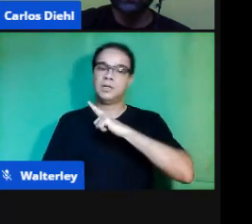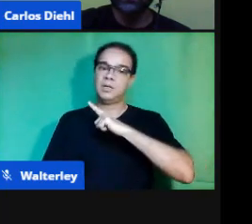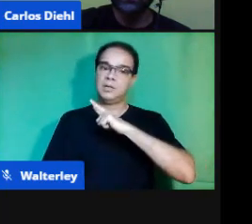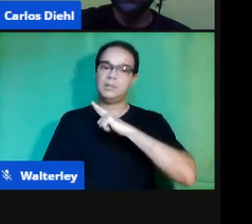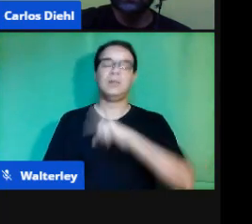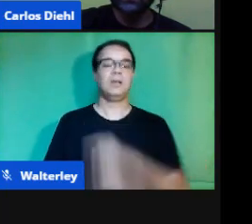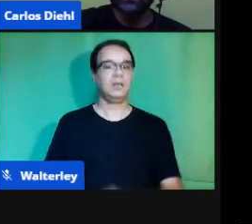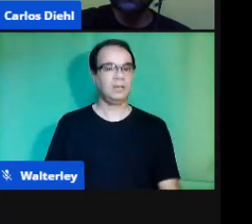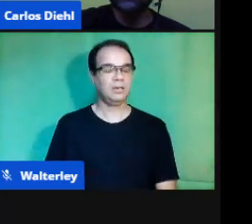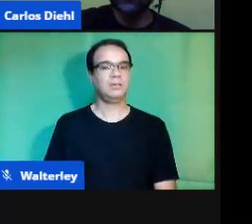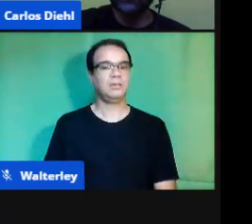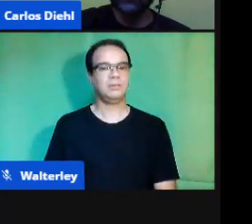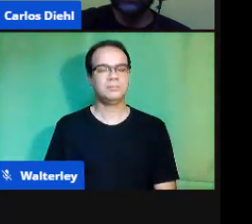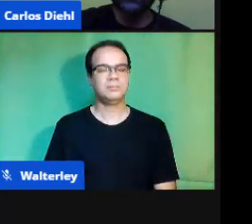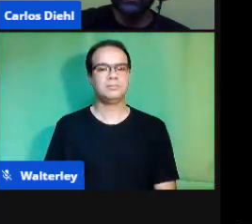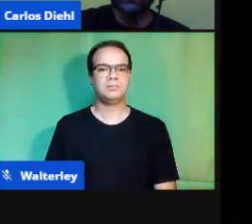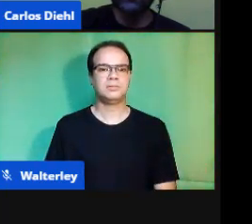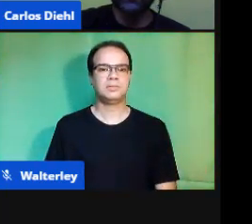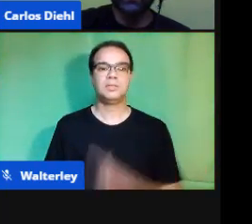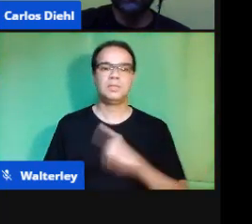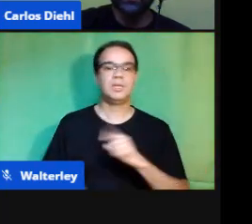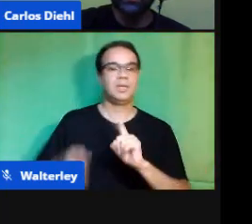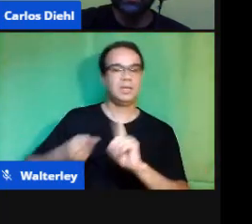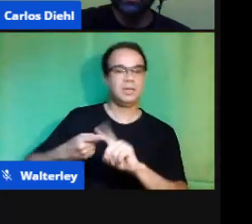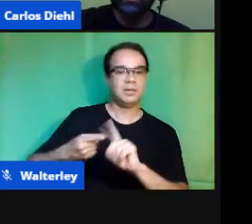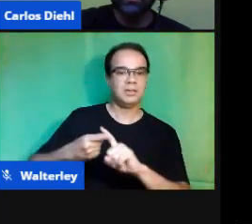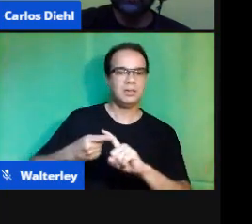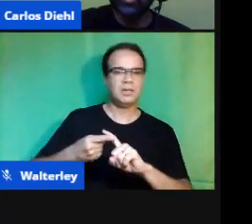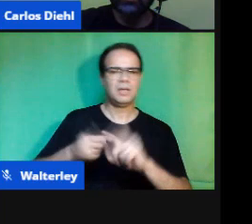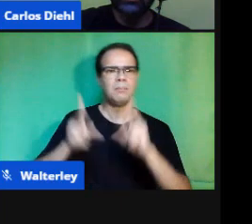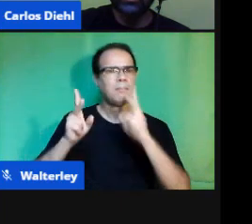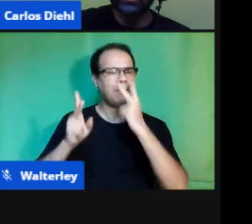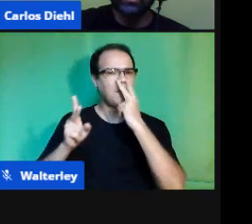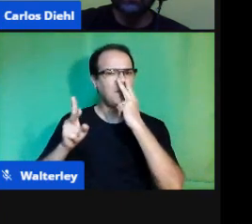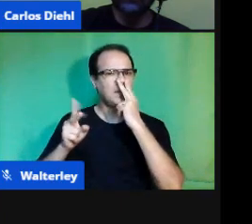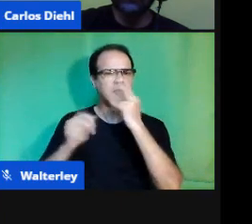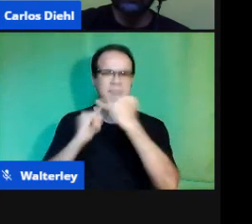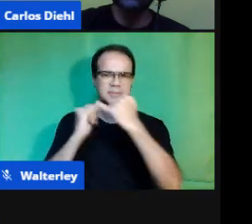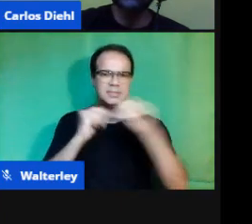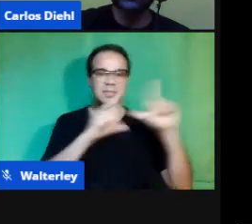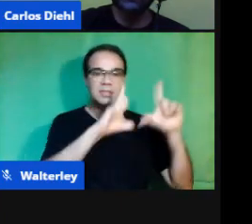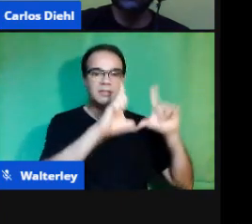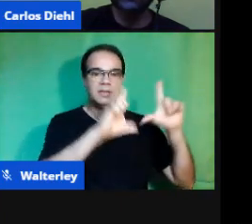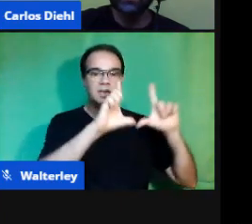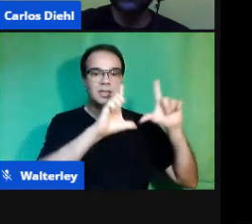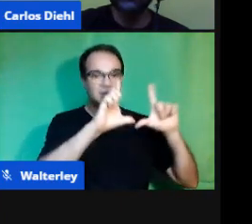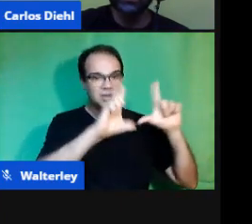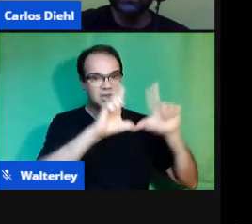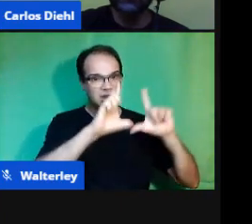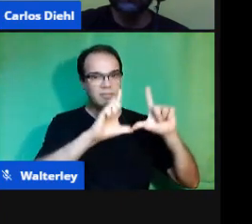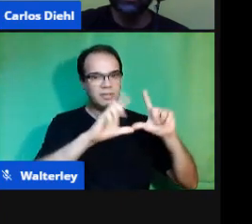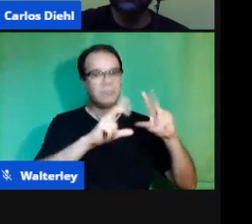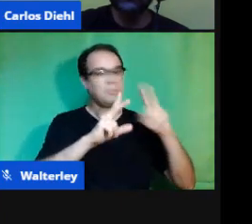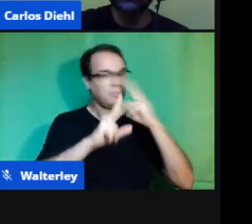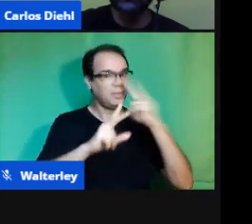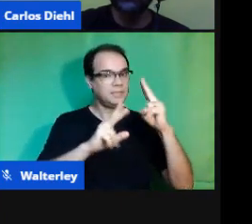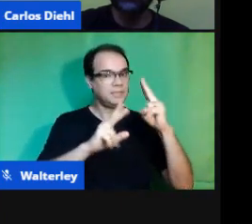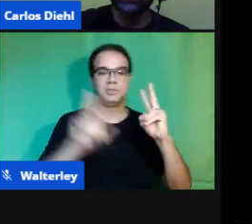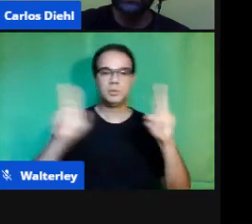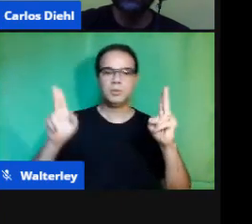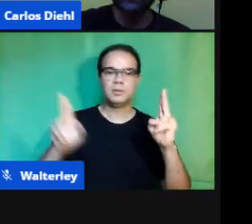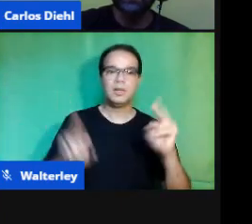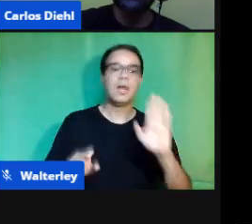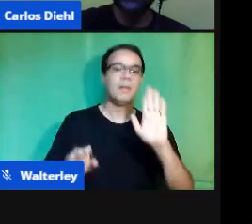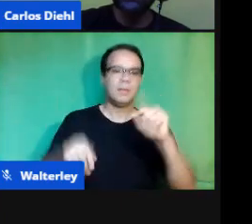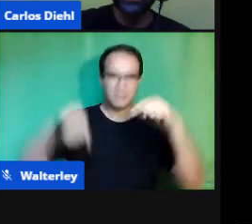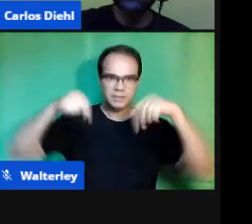produção que foram usados da TV e que, geralmente, nesse curso a gente não vai ter acesso, mas a gente vai produzir com o que